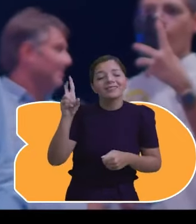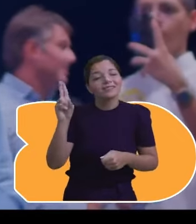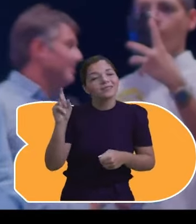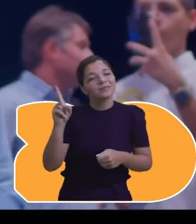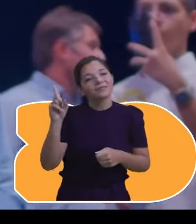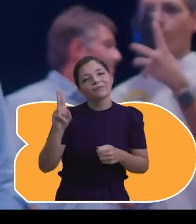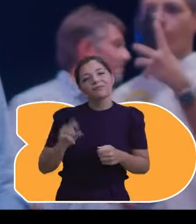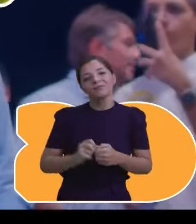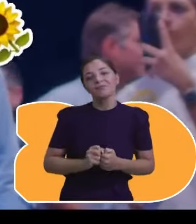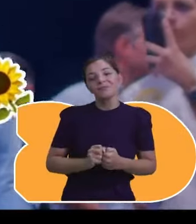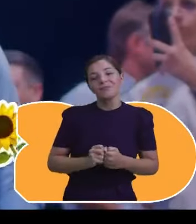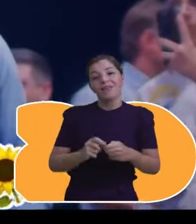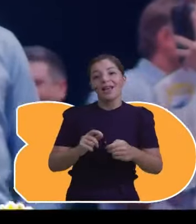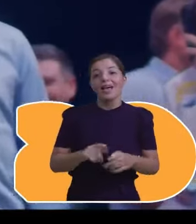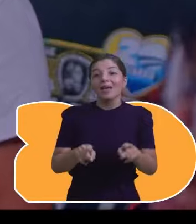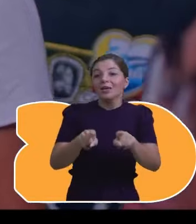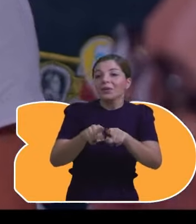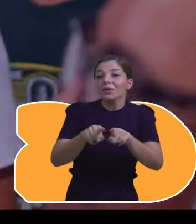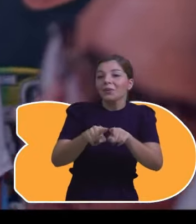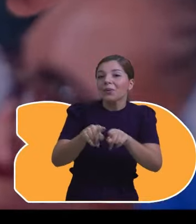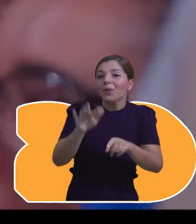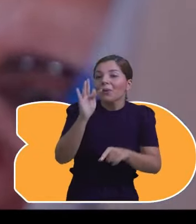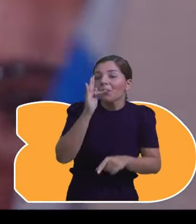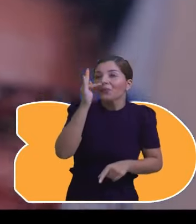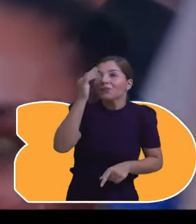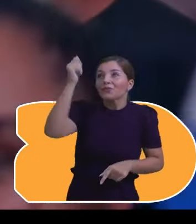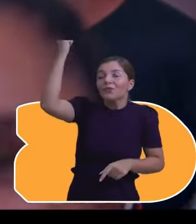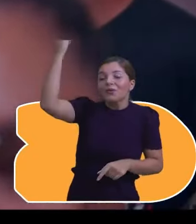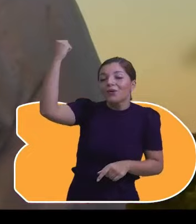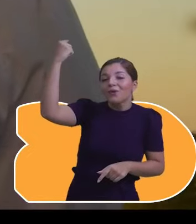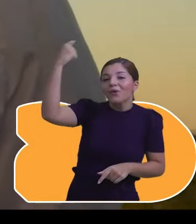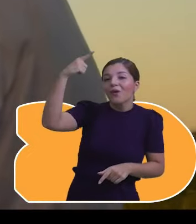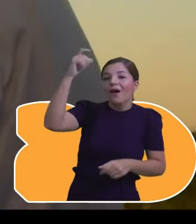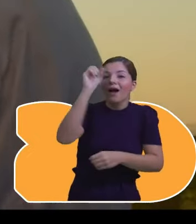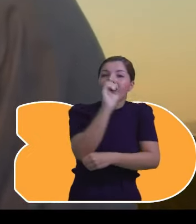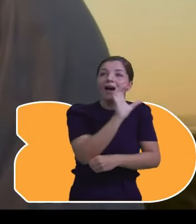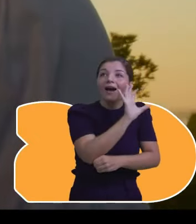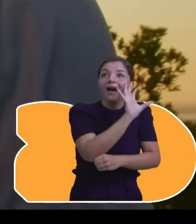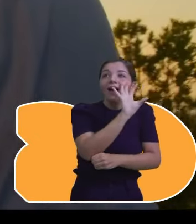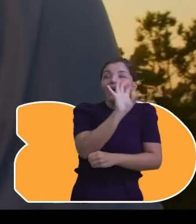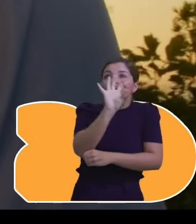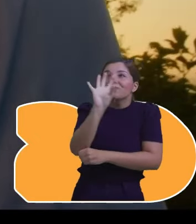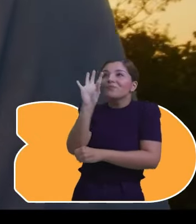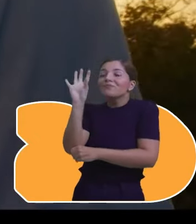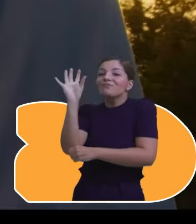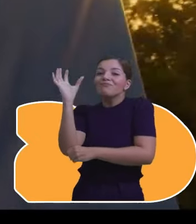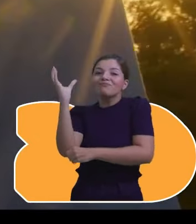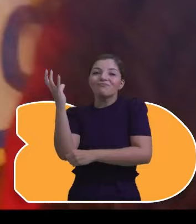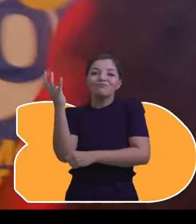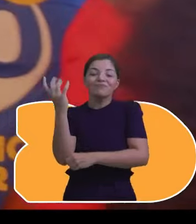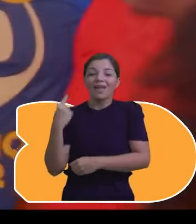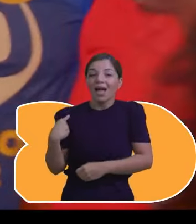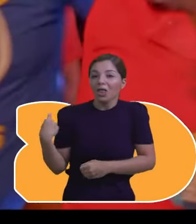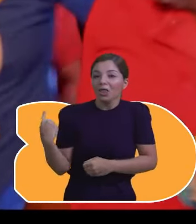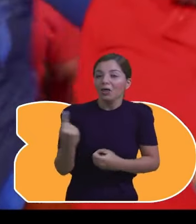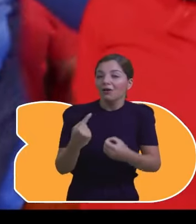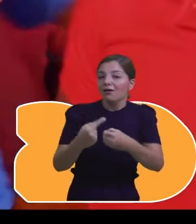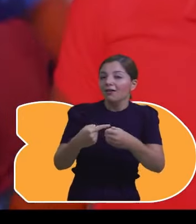Assim como os girassóis se voltam sempre para a luz, nossa cidade